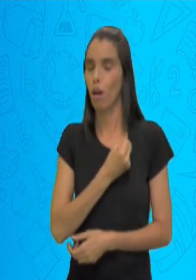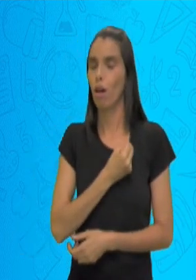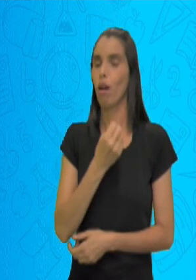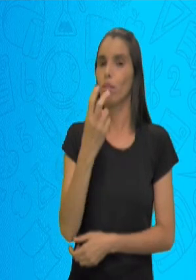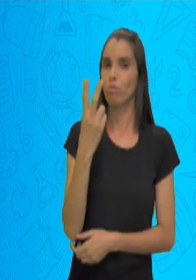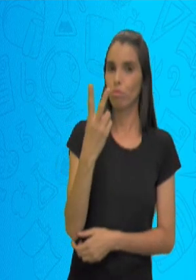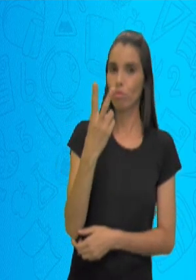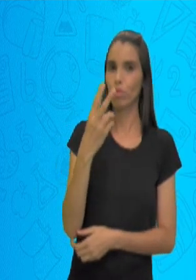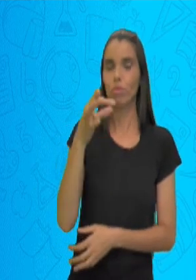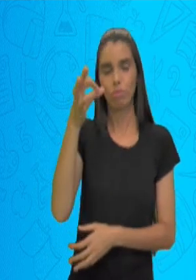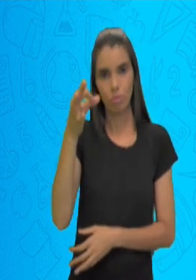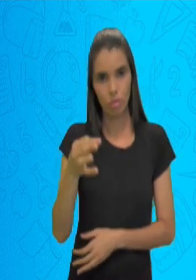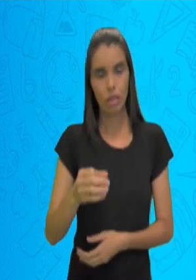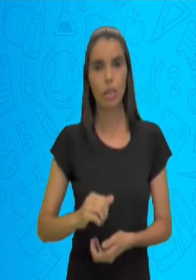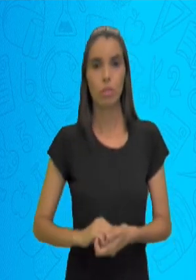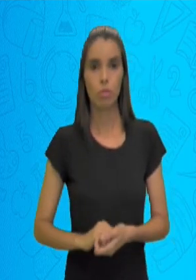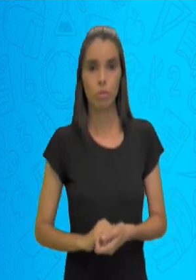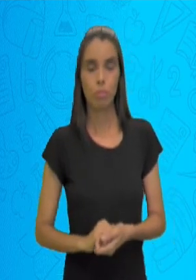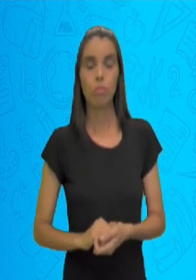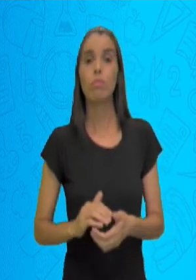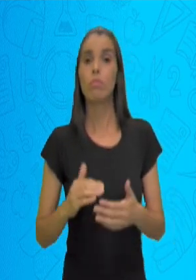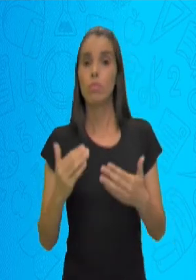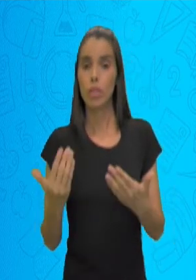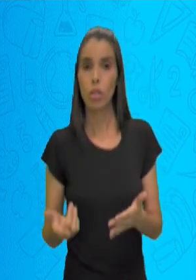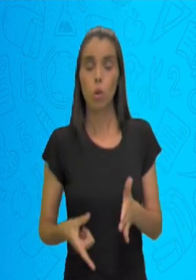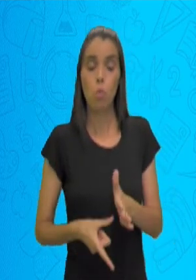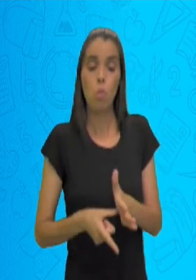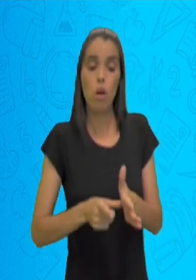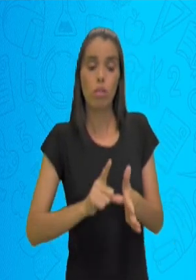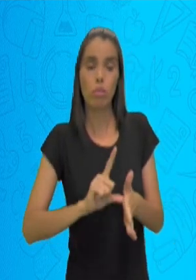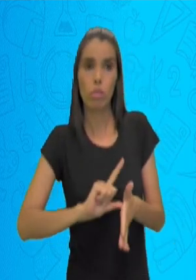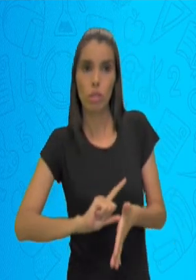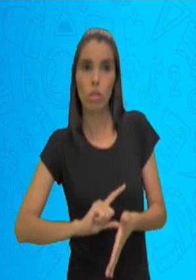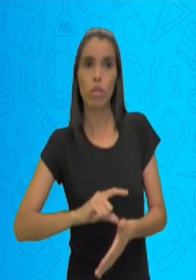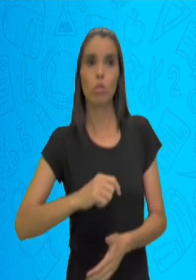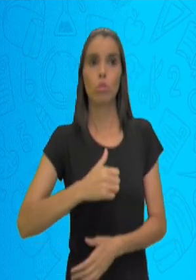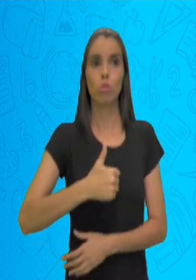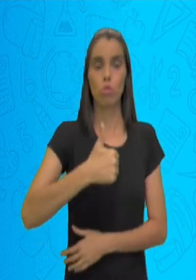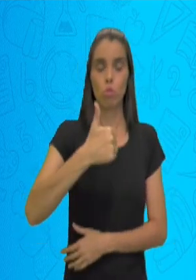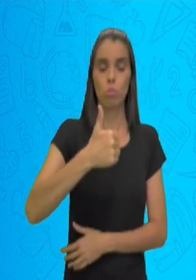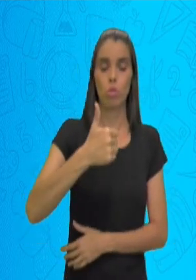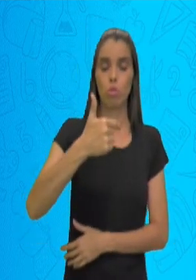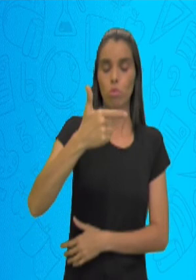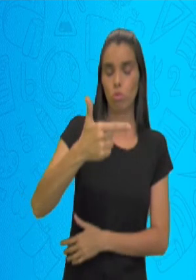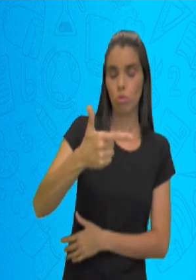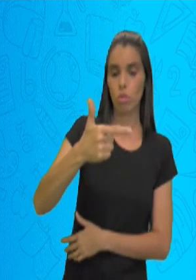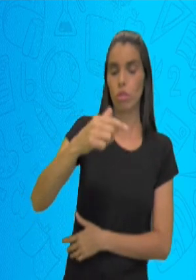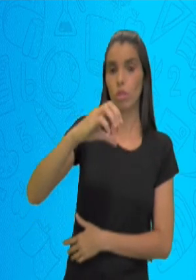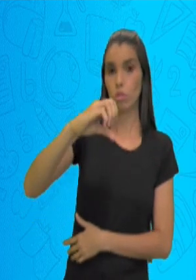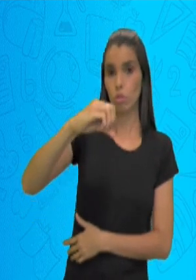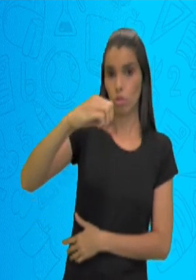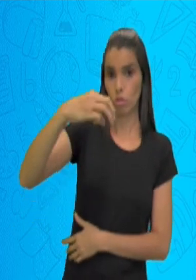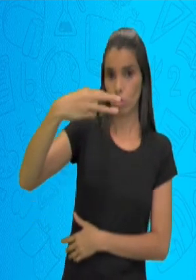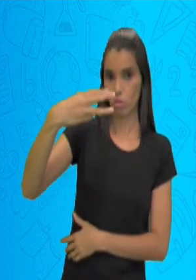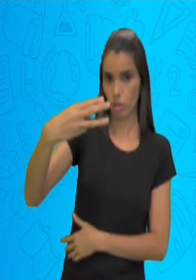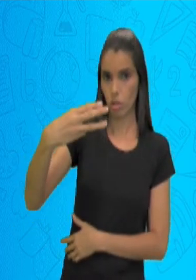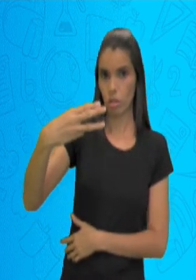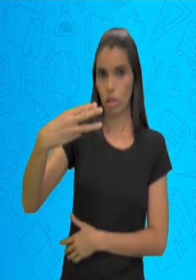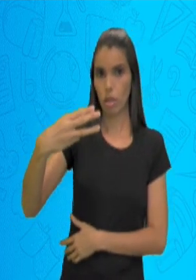Então, nós vamos falar que o antecessor de 1293 é o